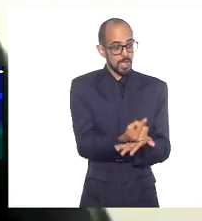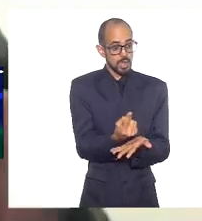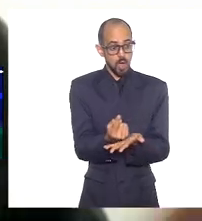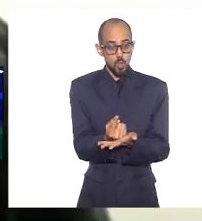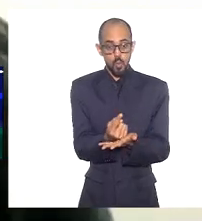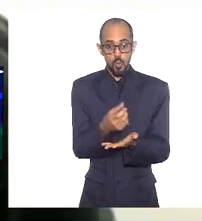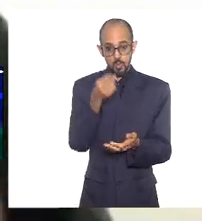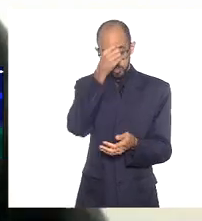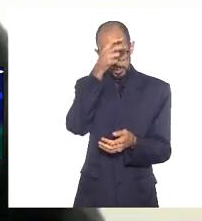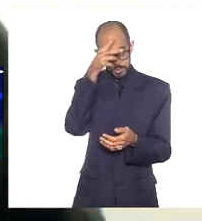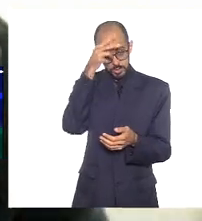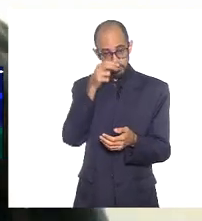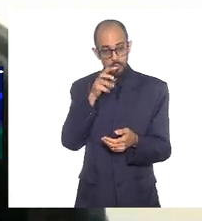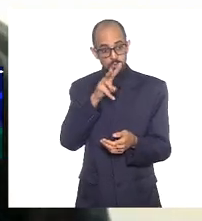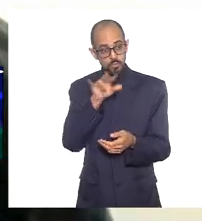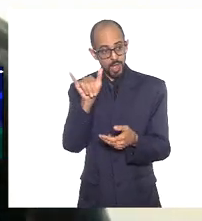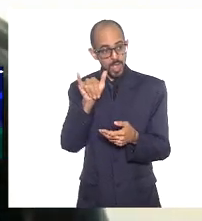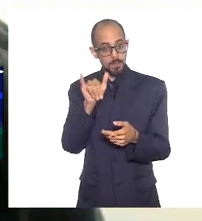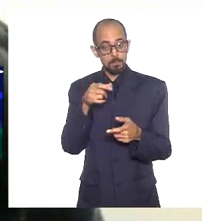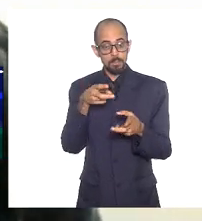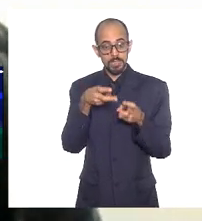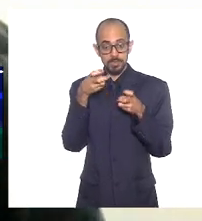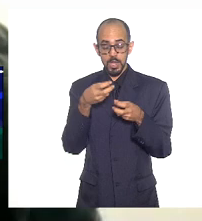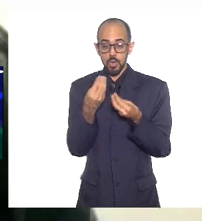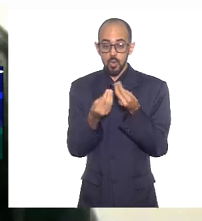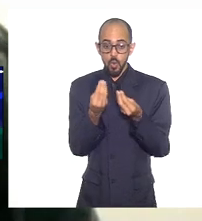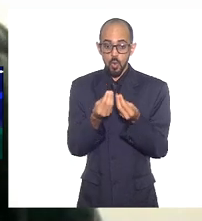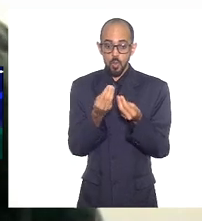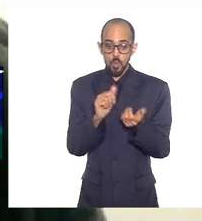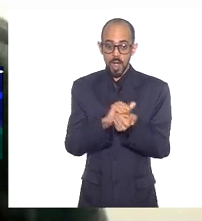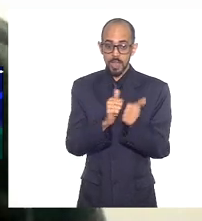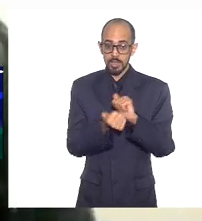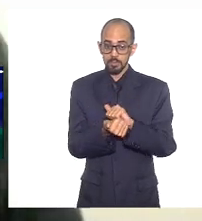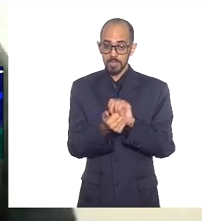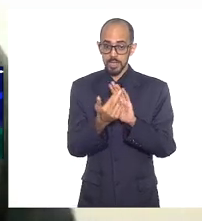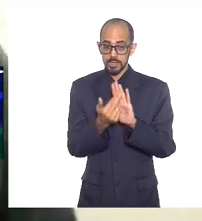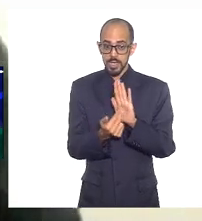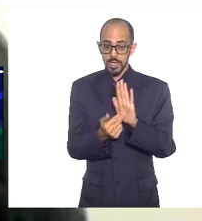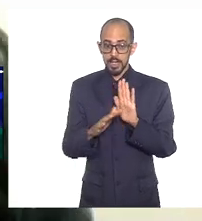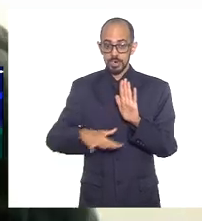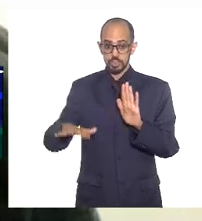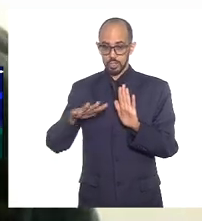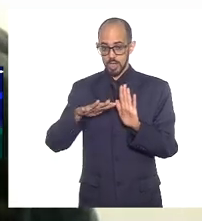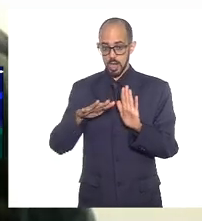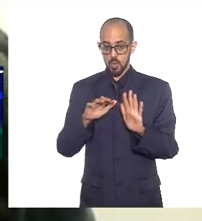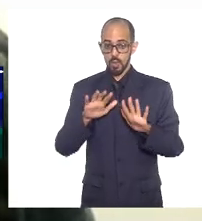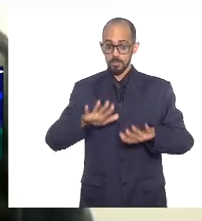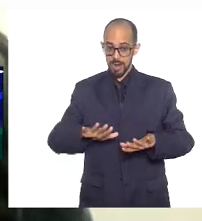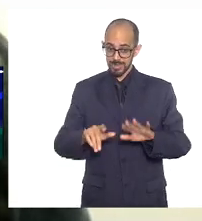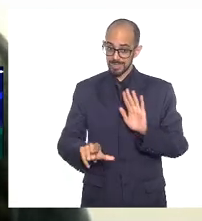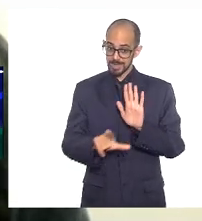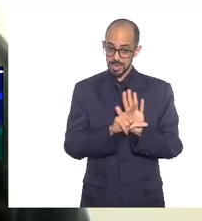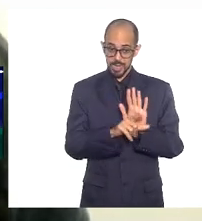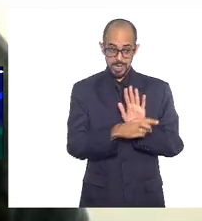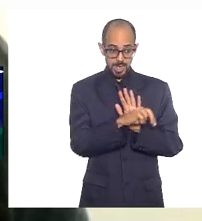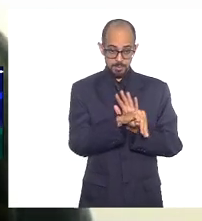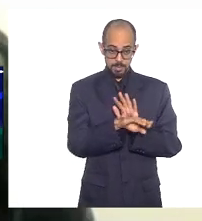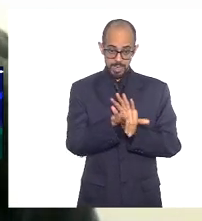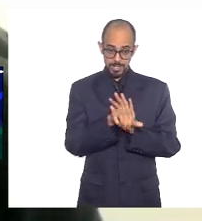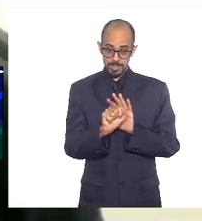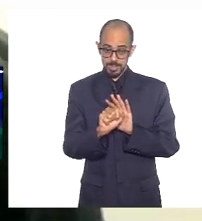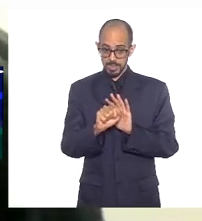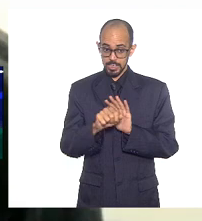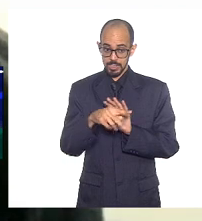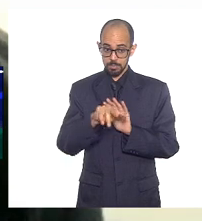ver como fazer para se adaptar a essa norma geral. No caso dessa lei, Maria da Penha,